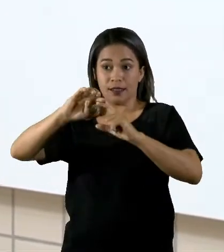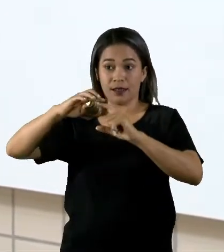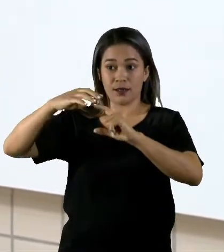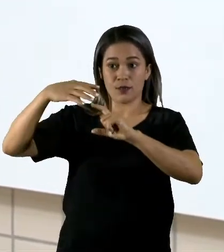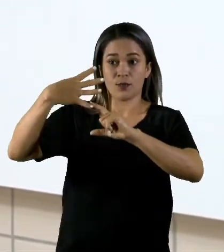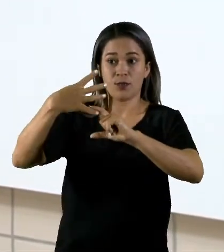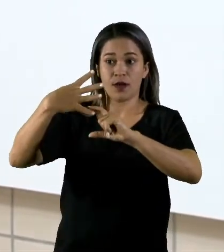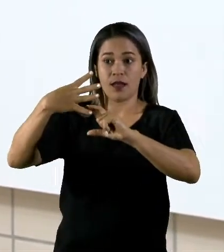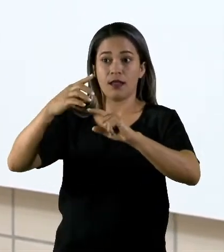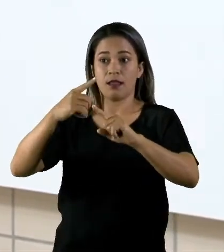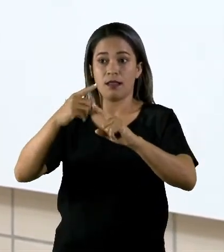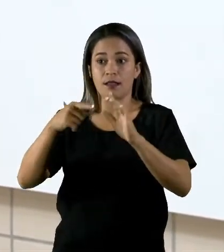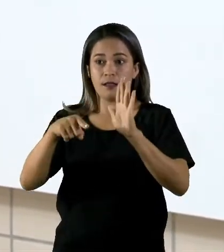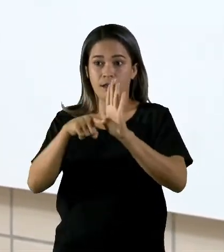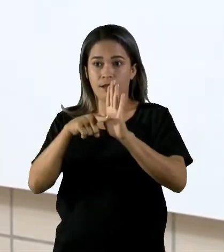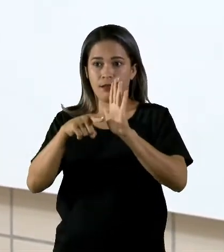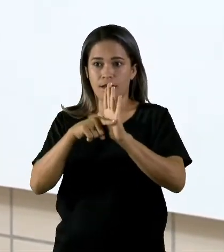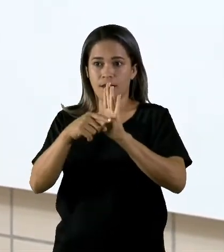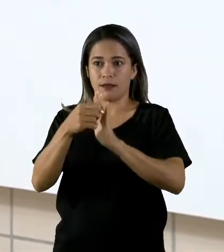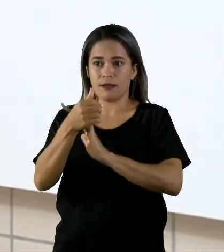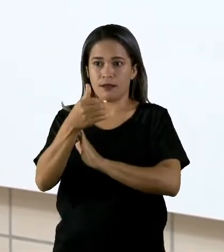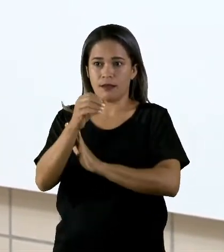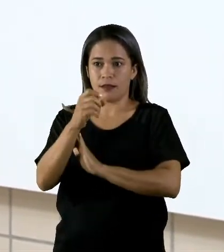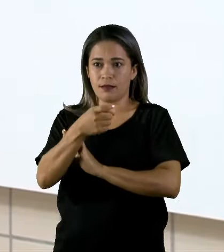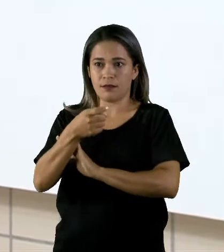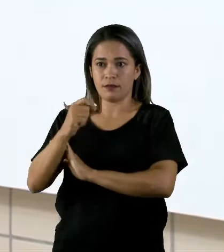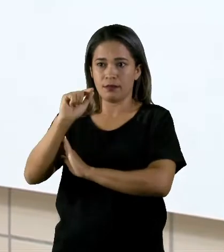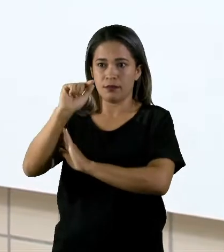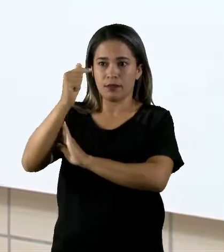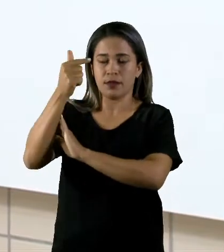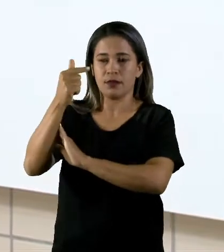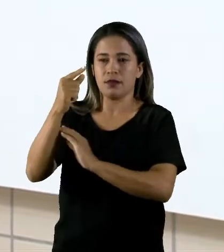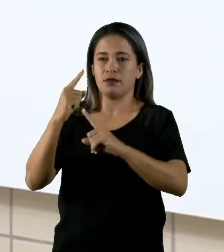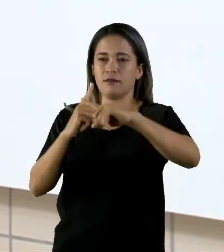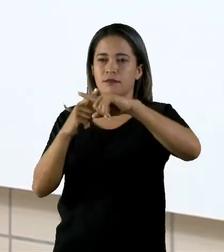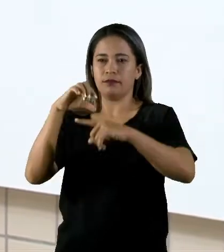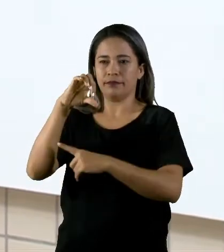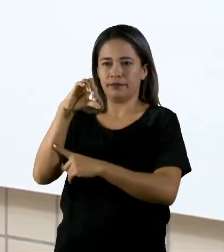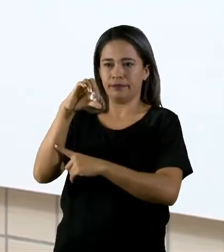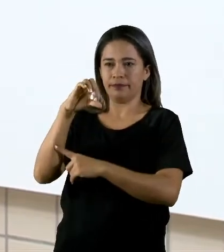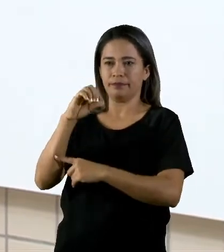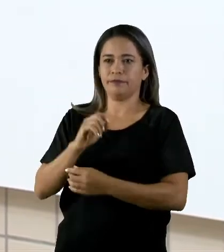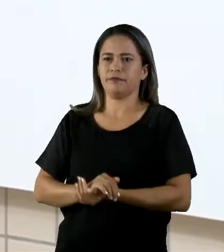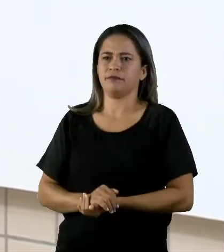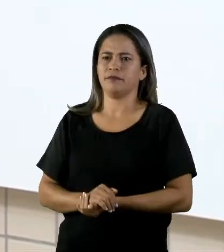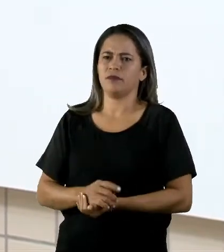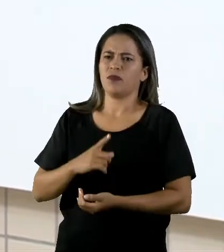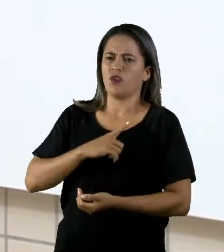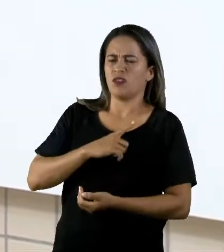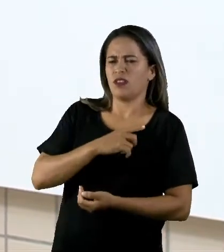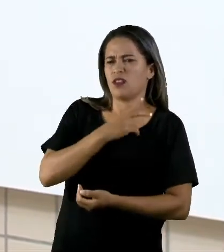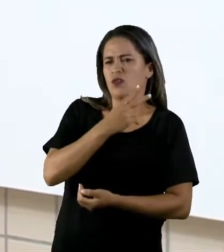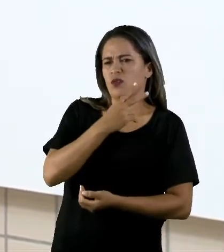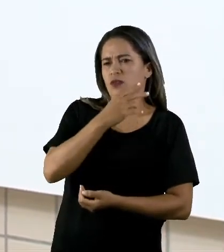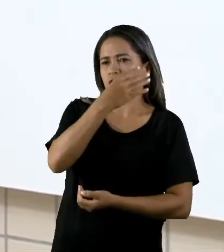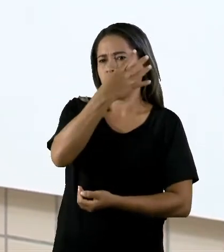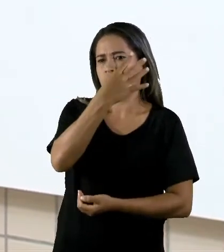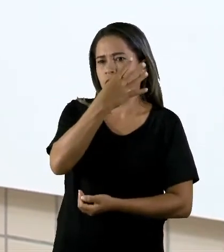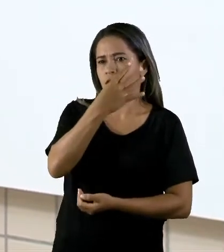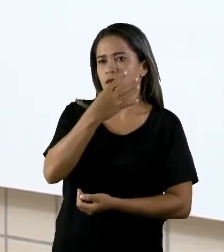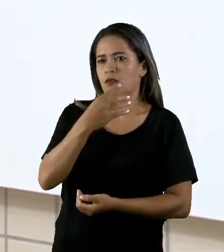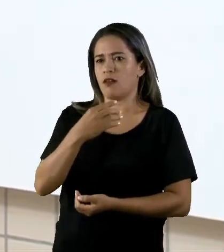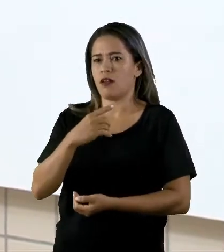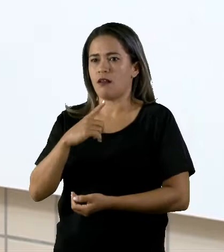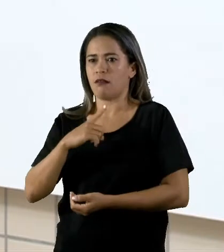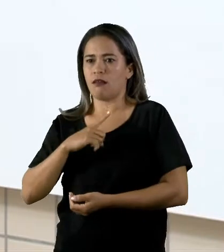10x ao quadrado mais 9 é igual a zero. Perceba que onde era 2 está 4 e onde era 1 está 2.